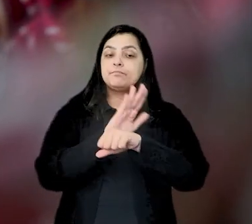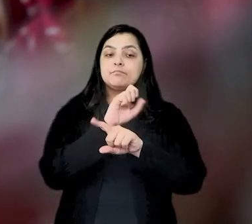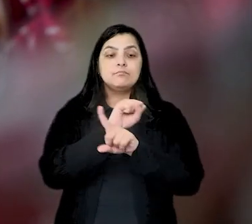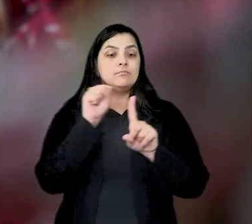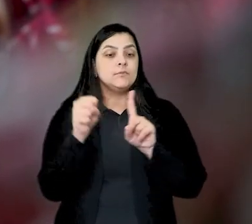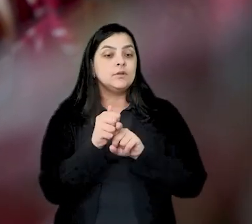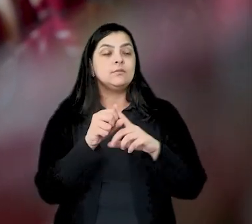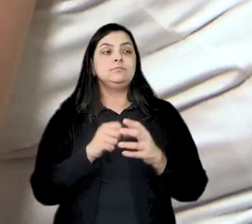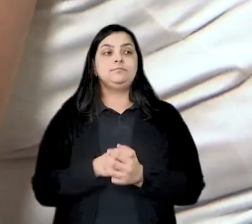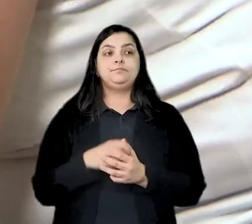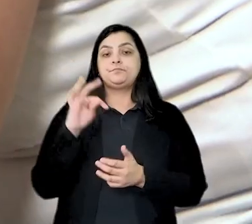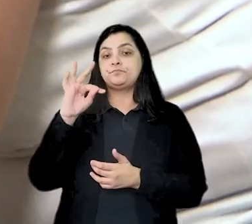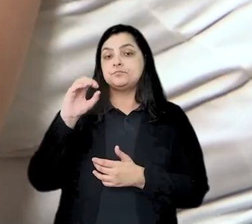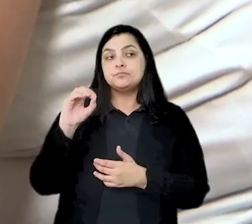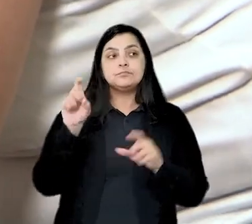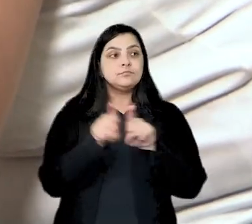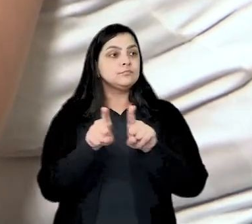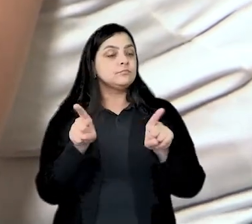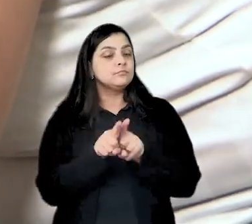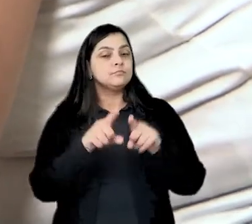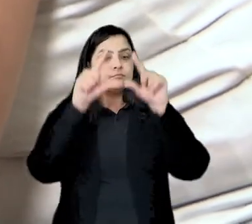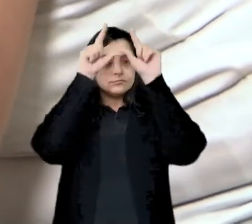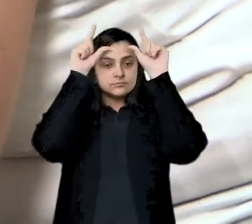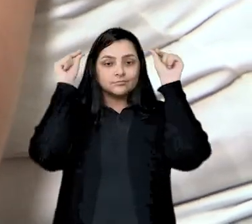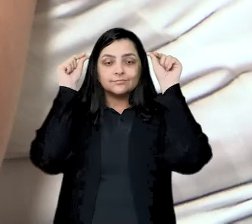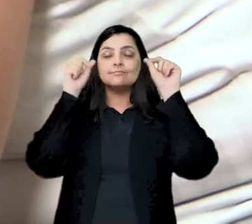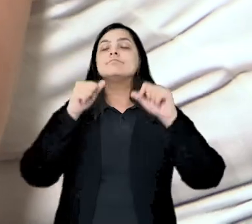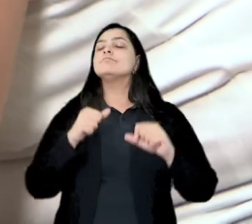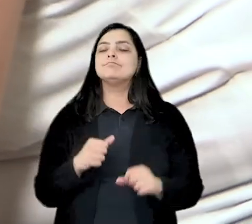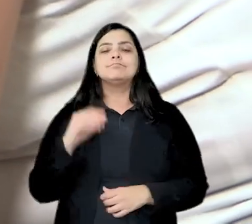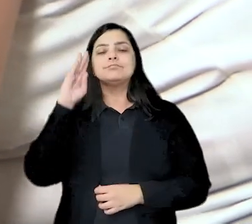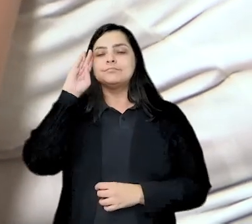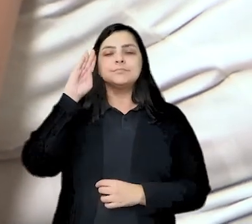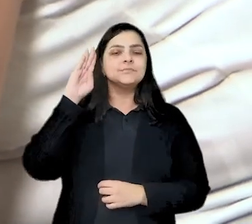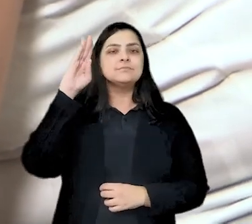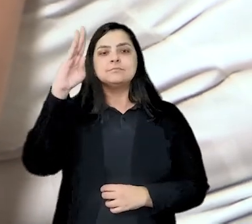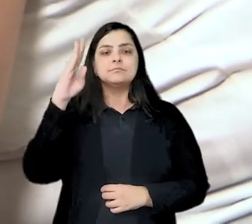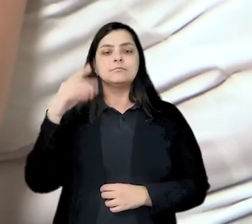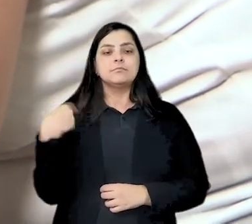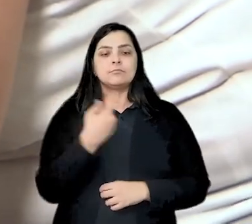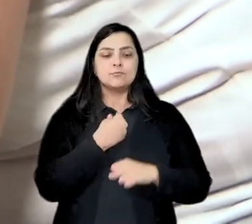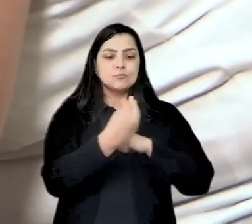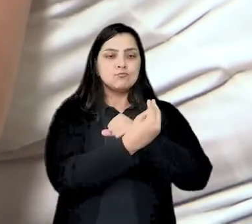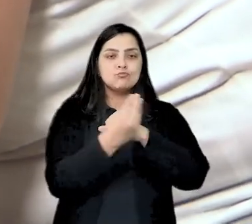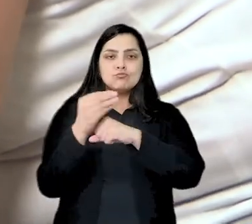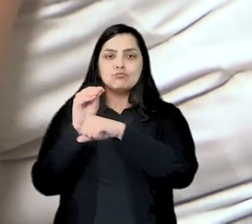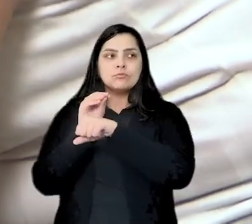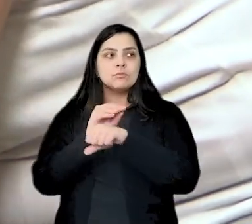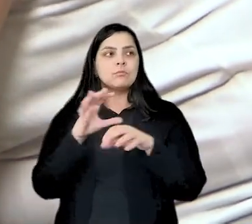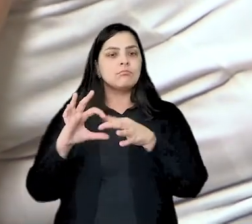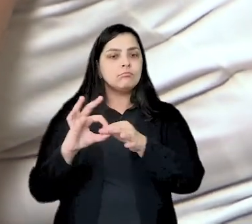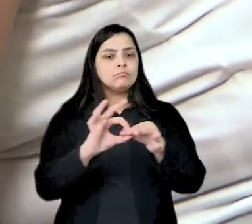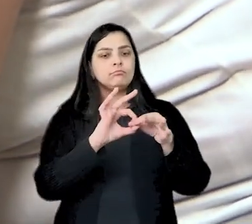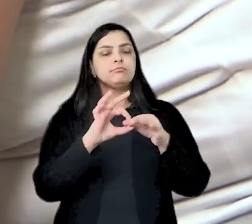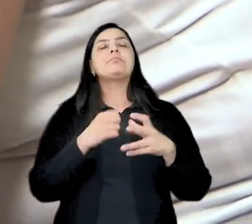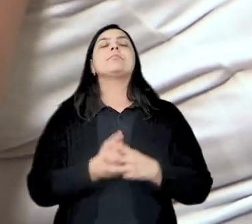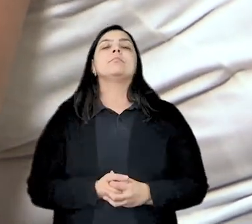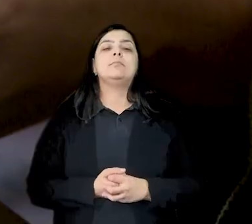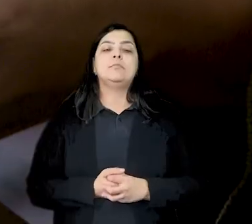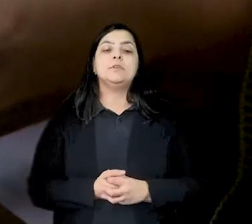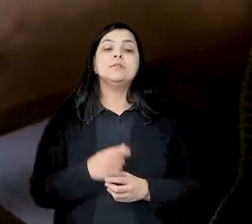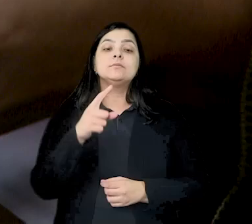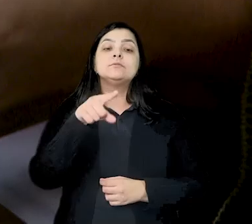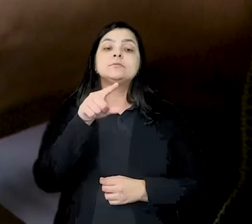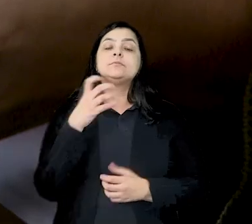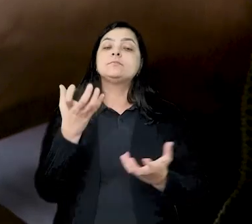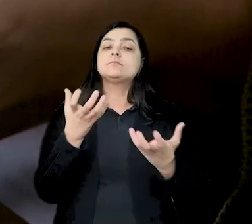também assistentes sociais, terapeutas ocupacionais, enfermeiras, isso é fundamental para o nosso cuidado, né? Estar em rede. O